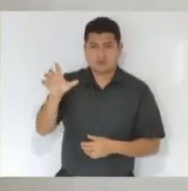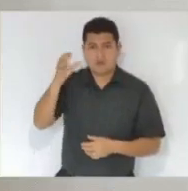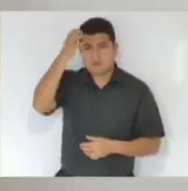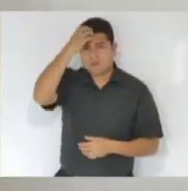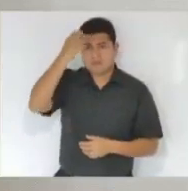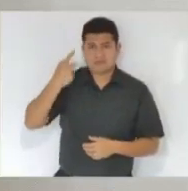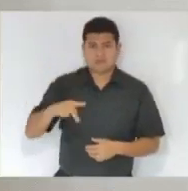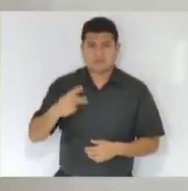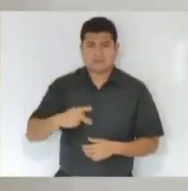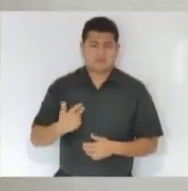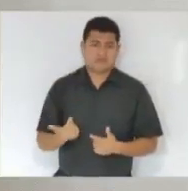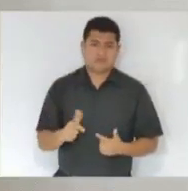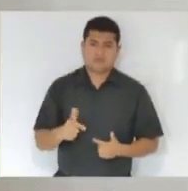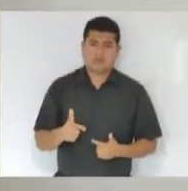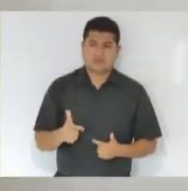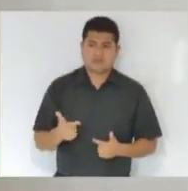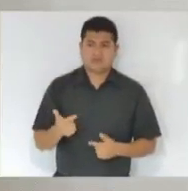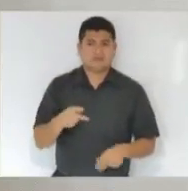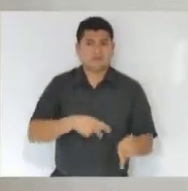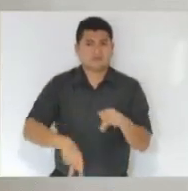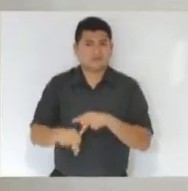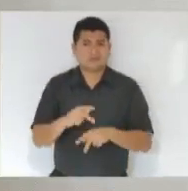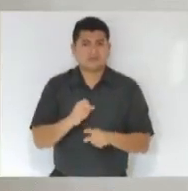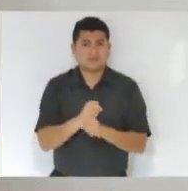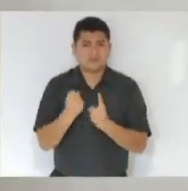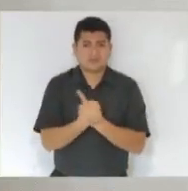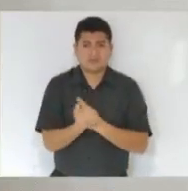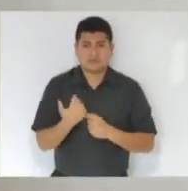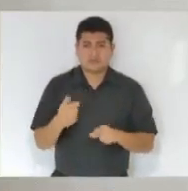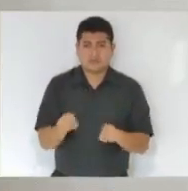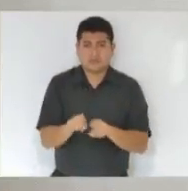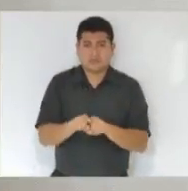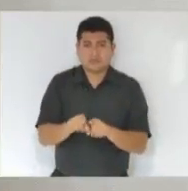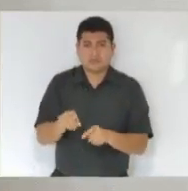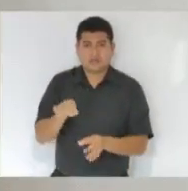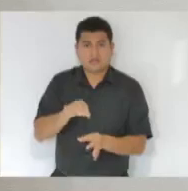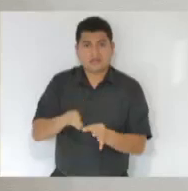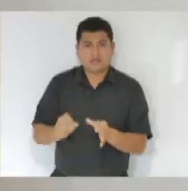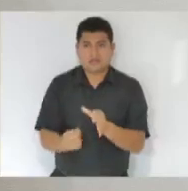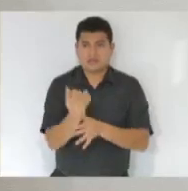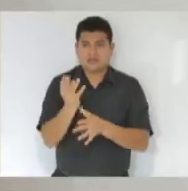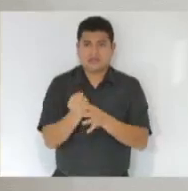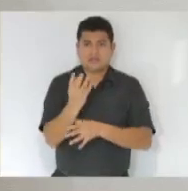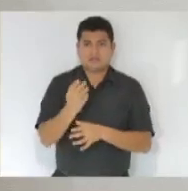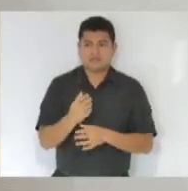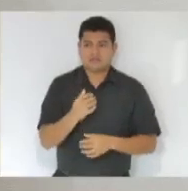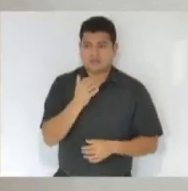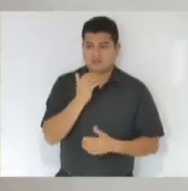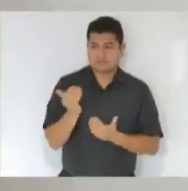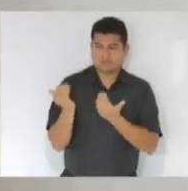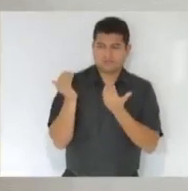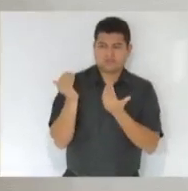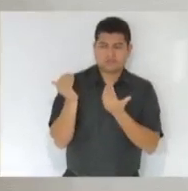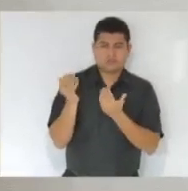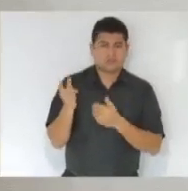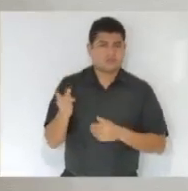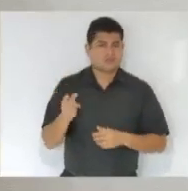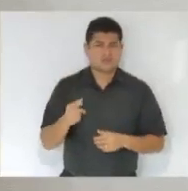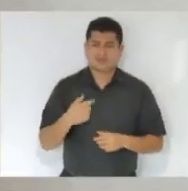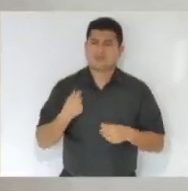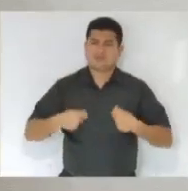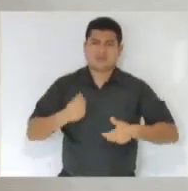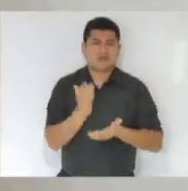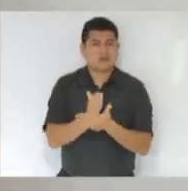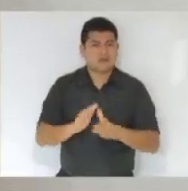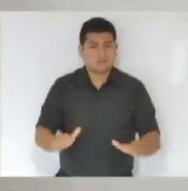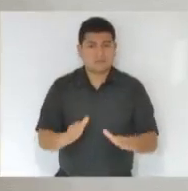Temos que acabar com a institucionalização da desconfiança. Isso não faz uma sociedade nem próspera e nem mais livre. Defender